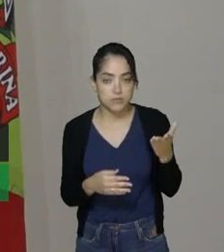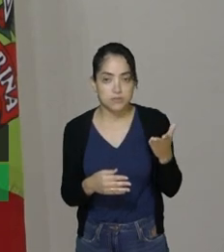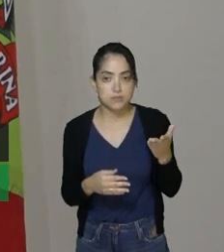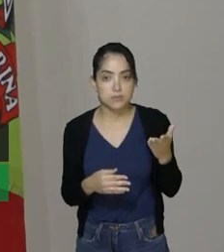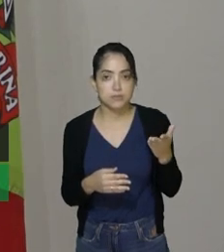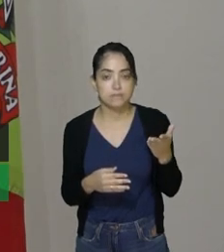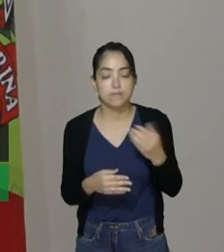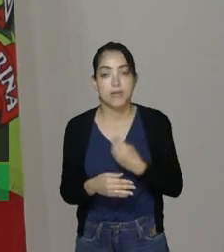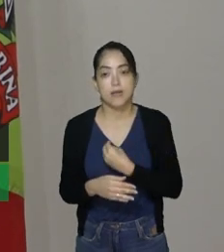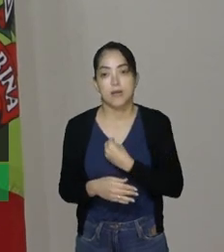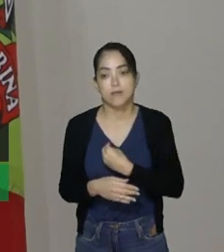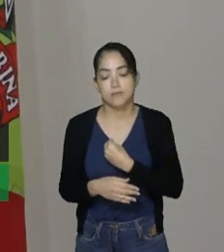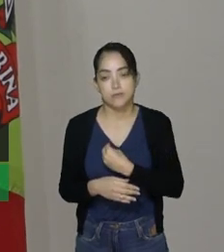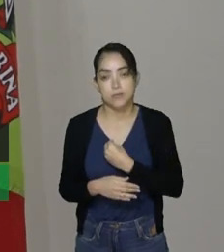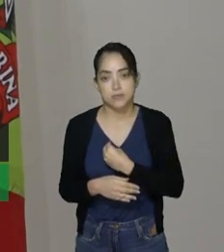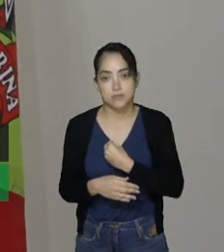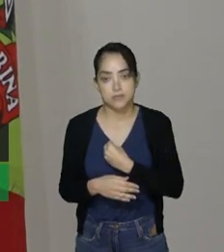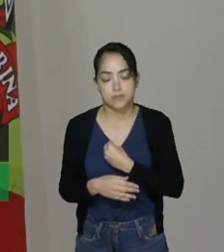a vida